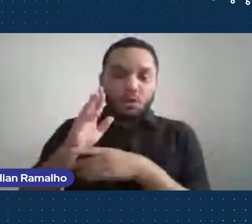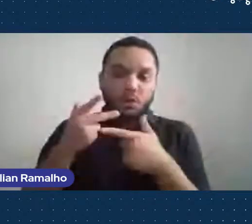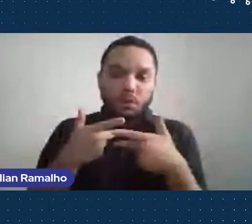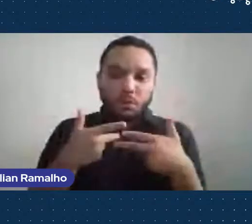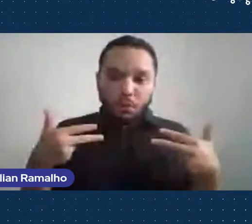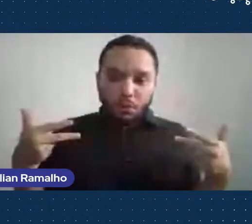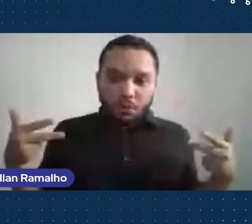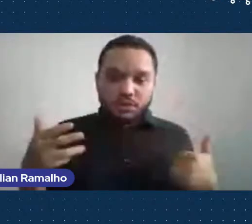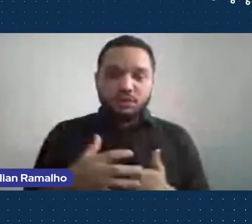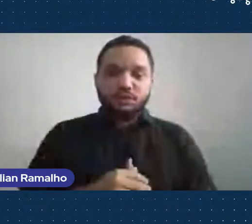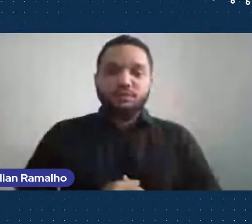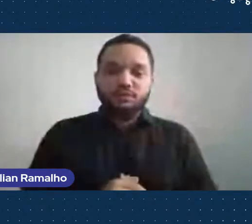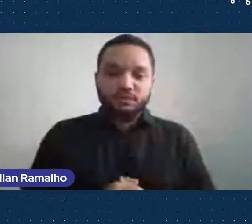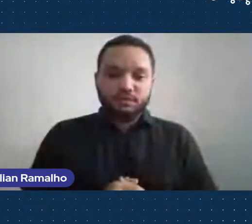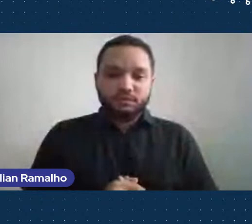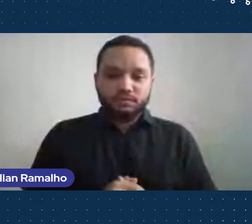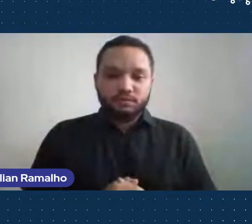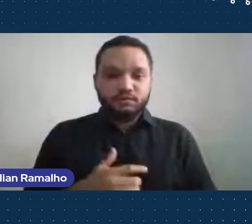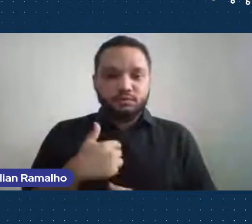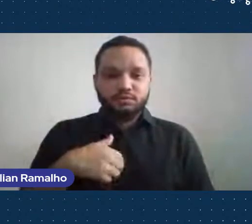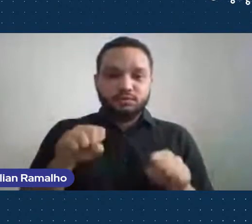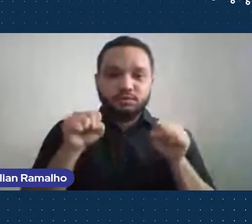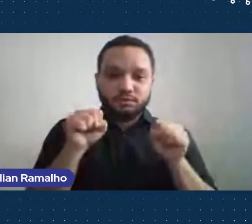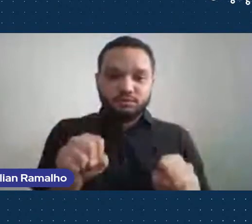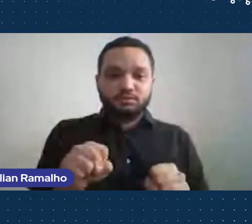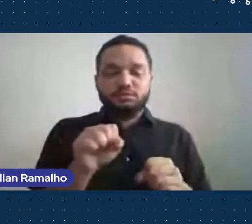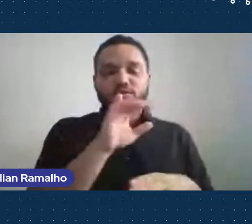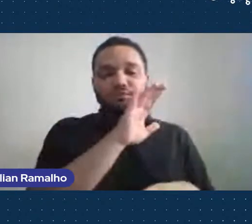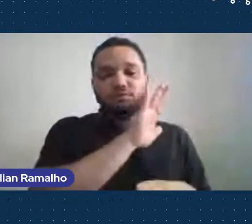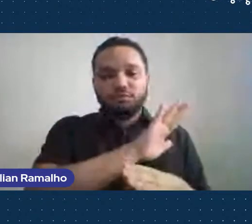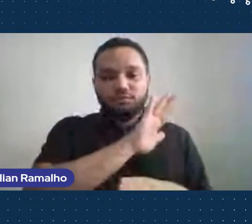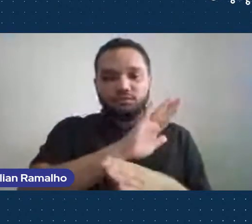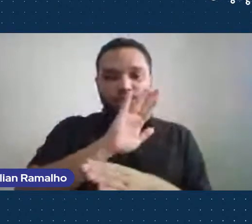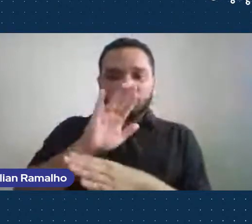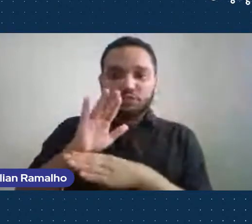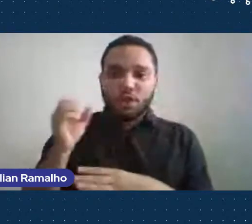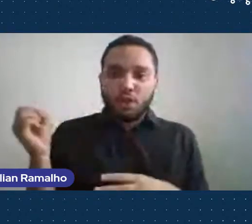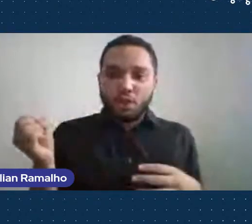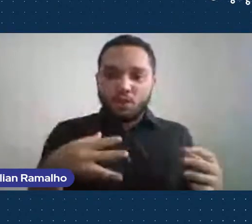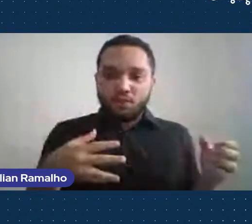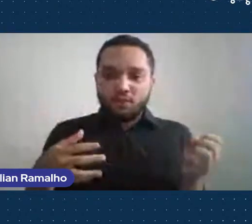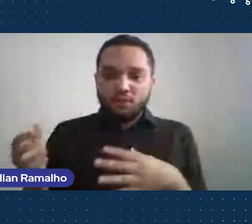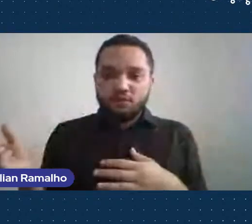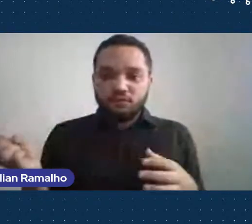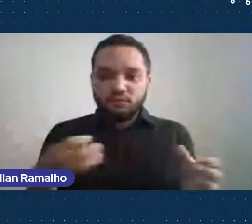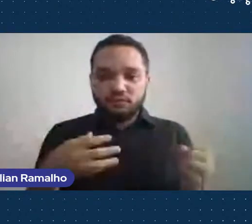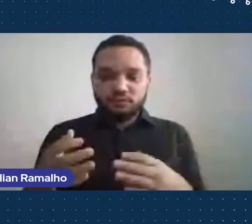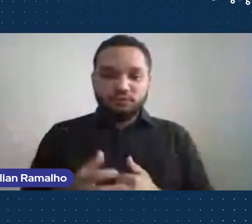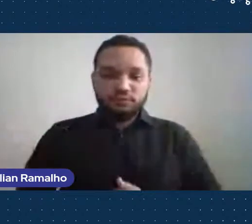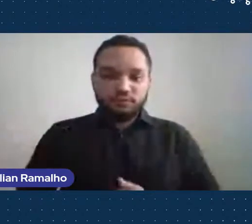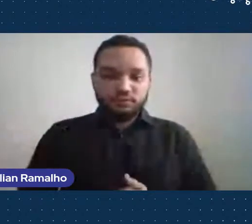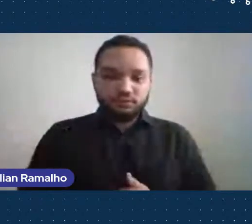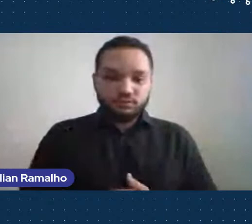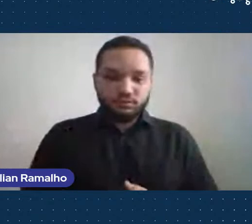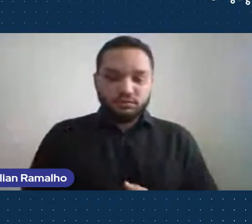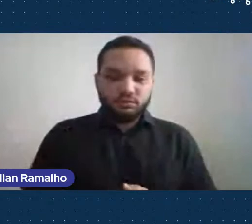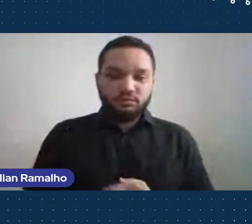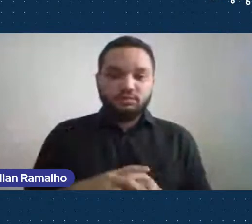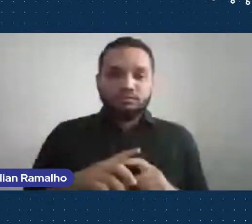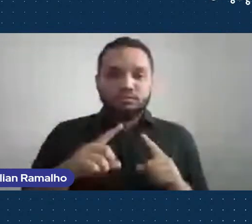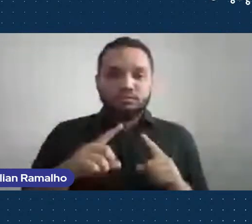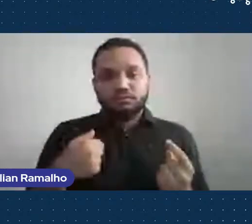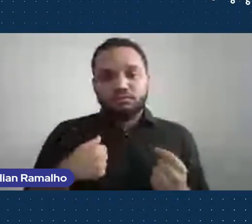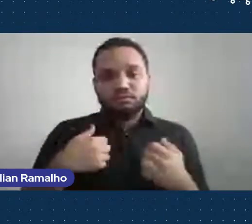que eu possa estar trazendo de novo, né? Mesmo que eu esteja falando